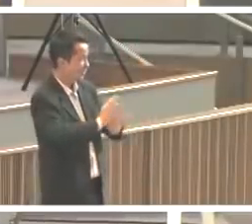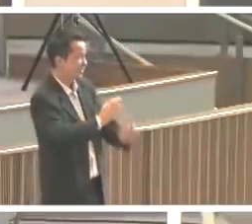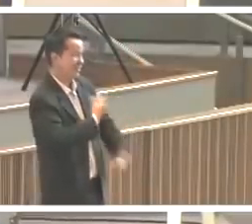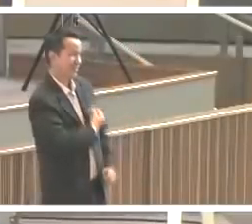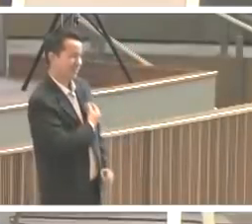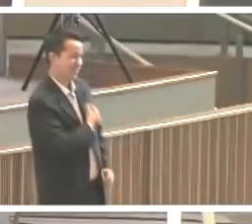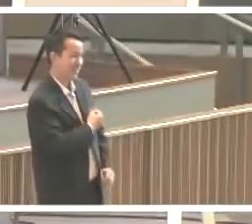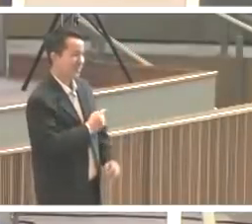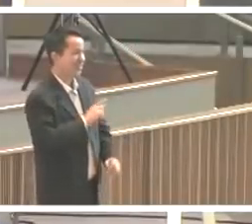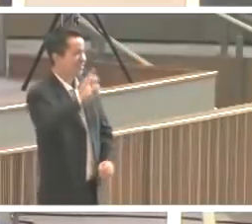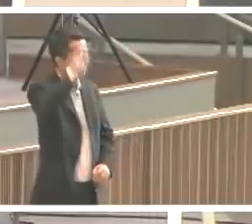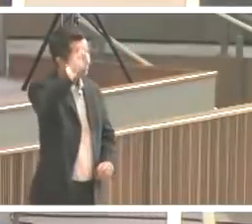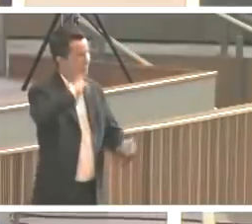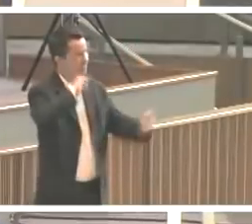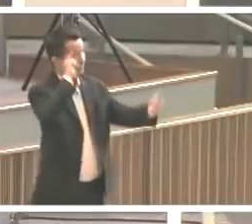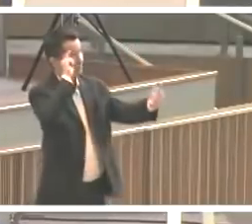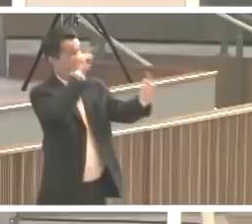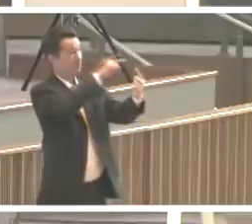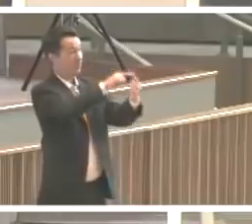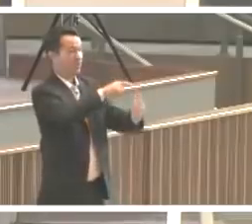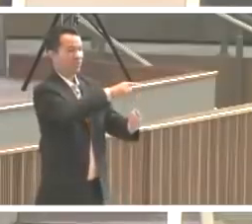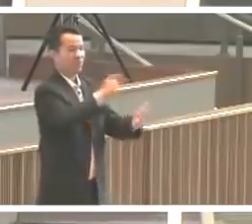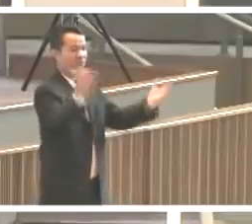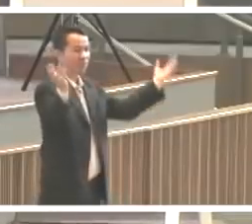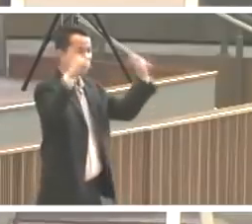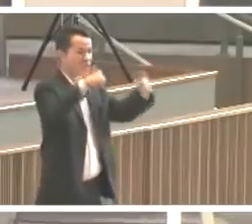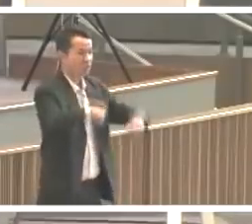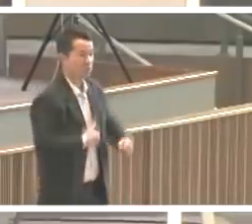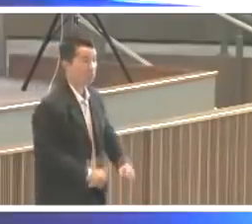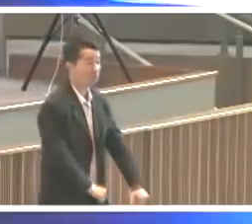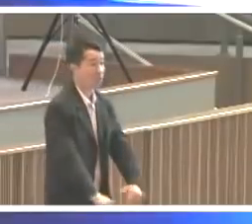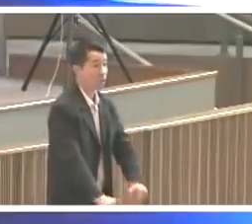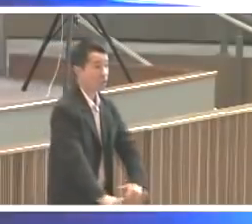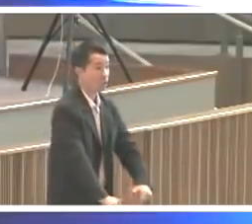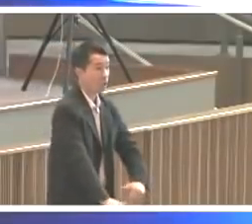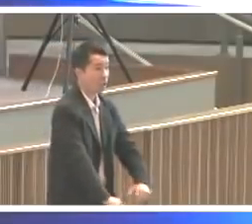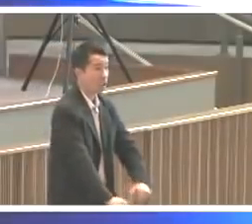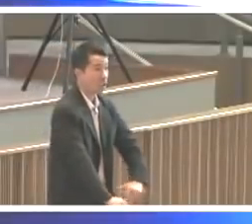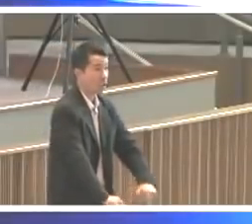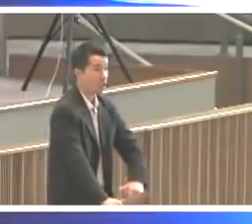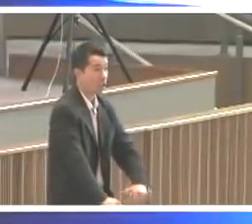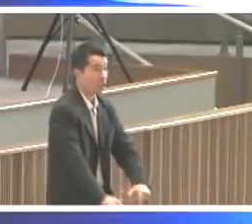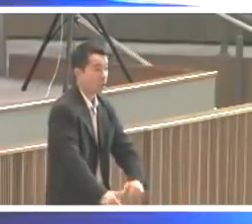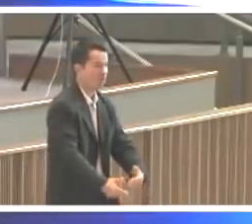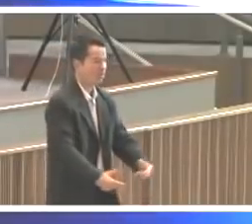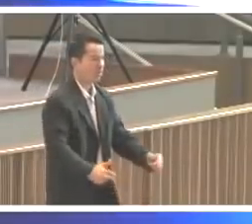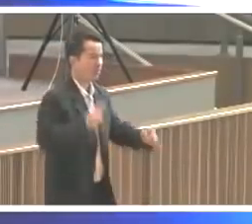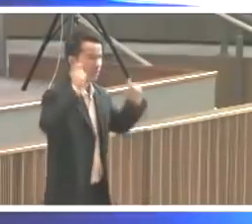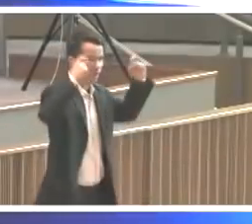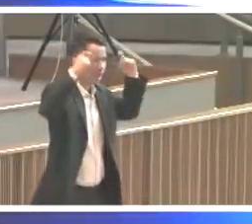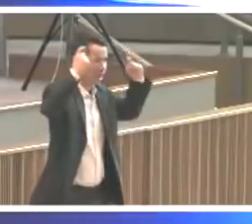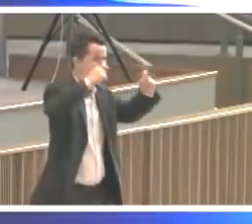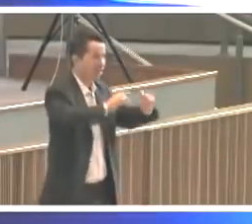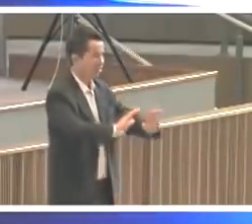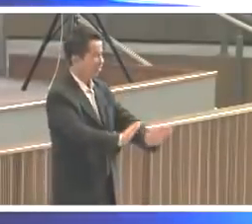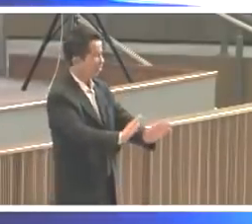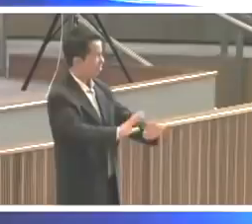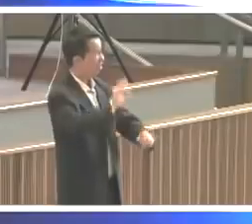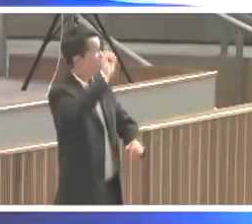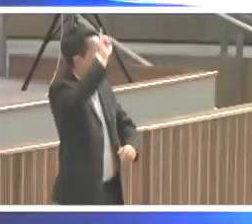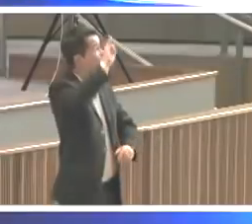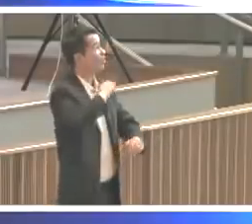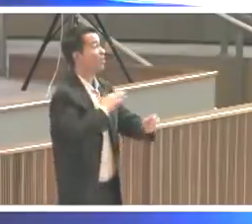propósito. Você não está aqui correndo, trabalhando, vivendo, ganhando dinheiro para comprar isso. Não, Ele tem um plano, Ele tem